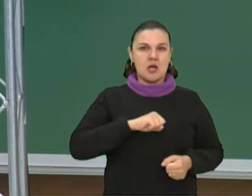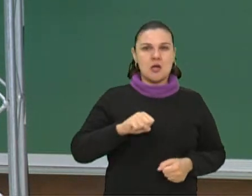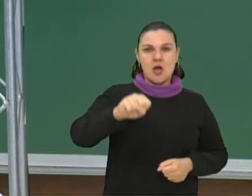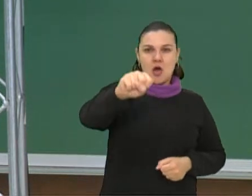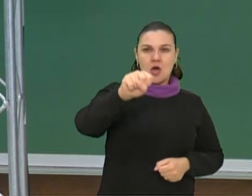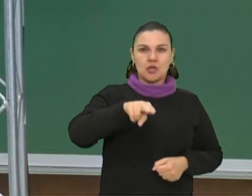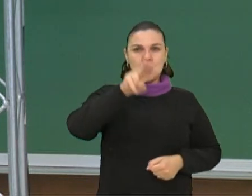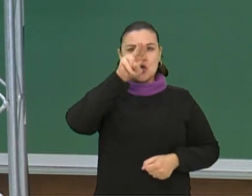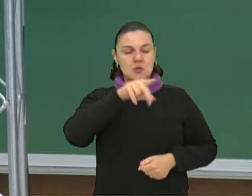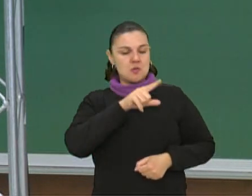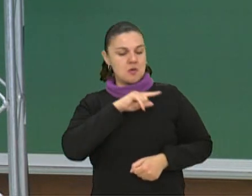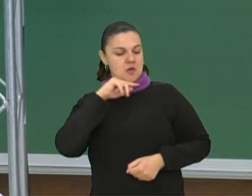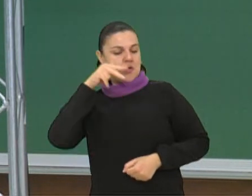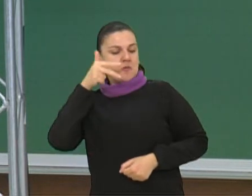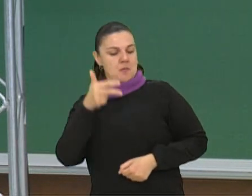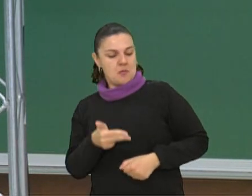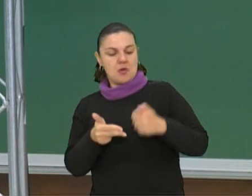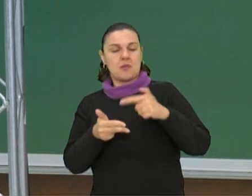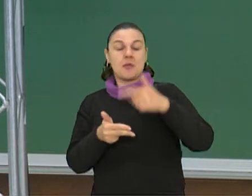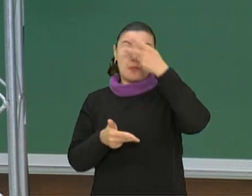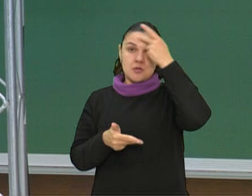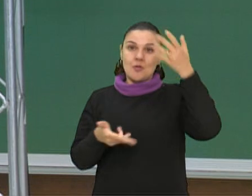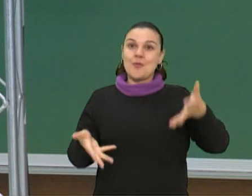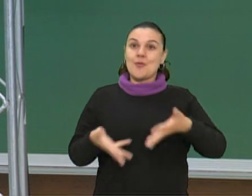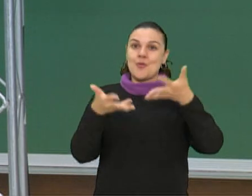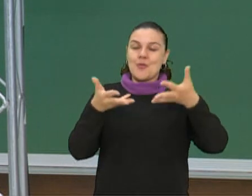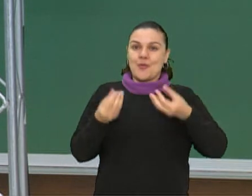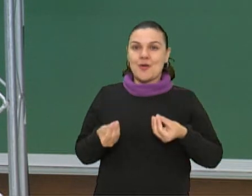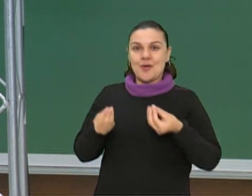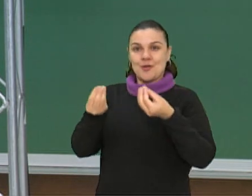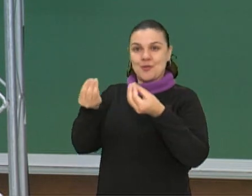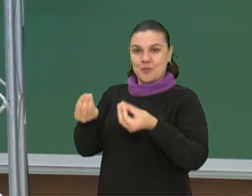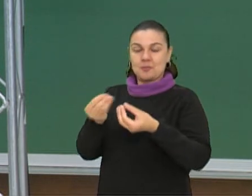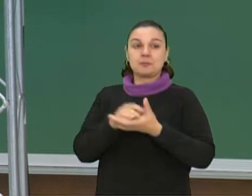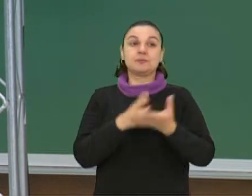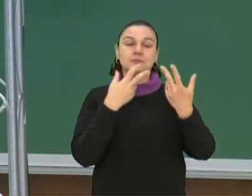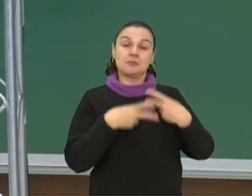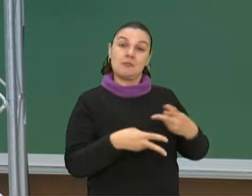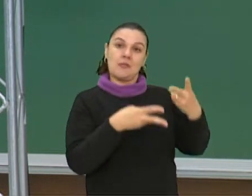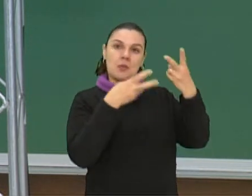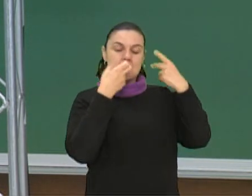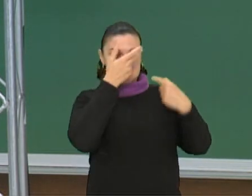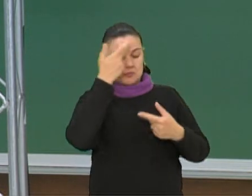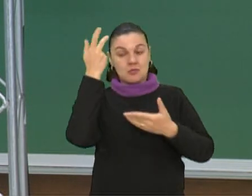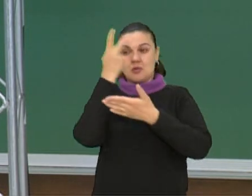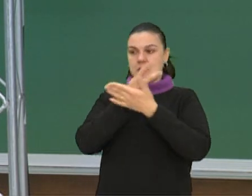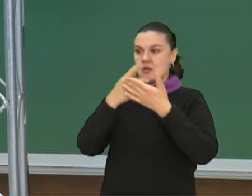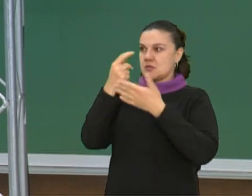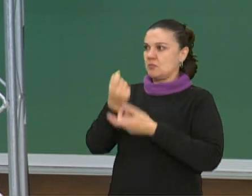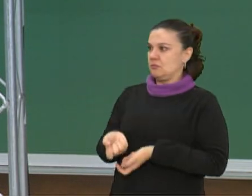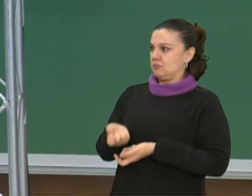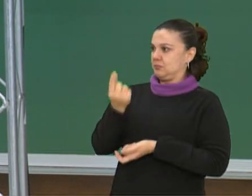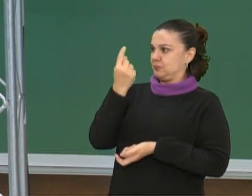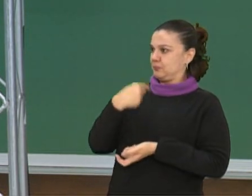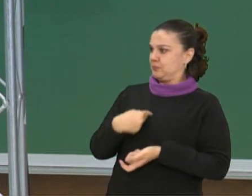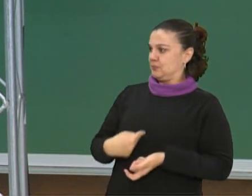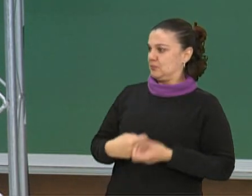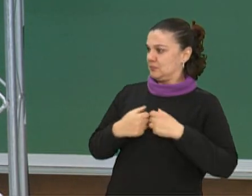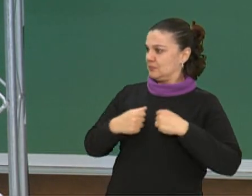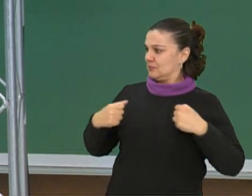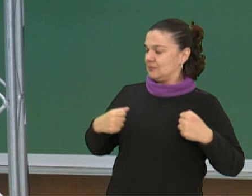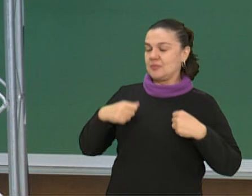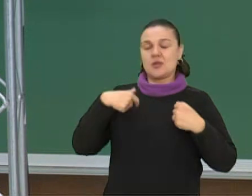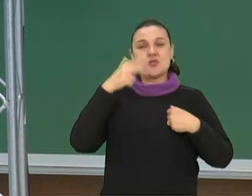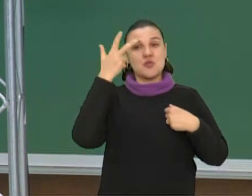nunca morre, para incentivar essa doação. Percebe que a imagem nos chama a atenção e as letras também